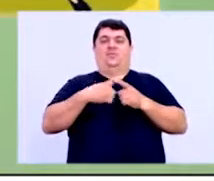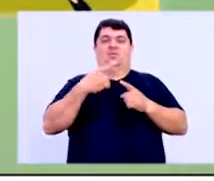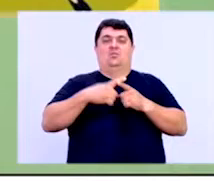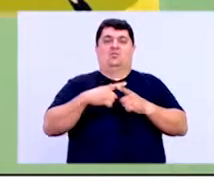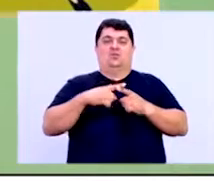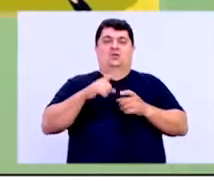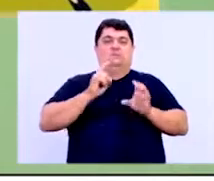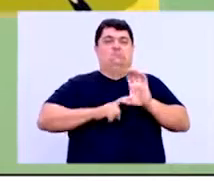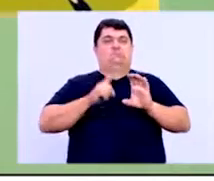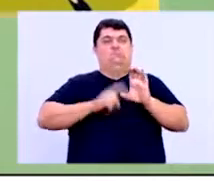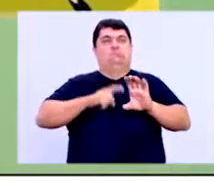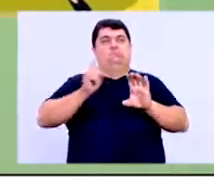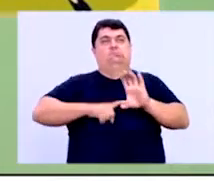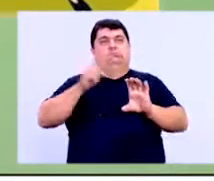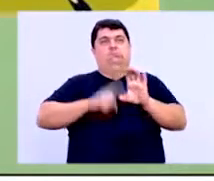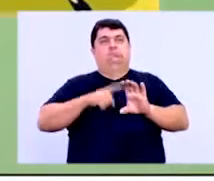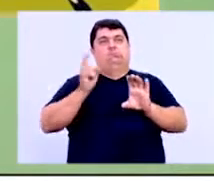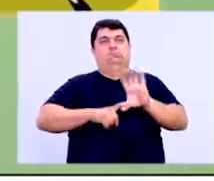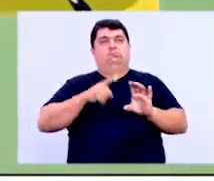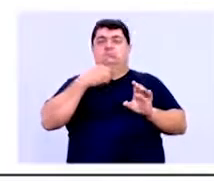ocasionando em falência das empresas.